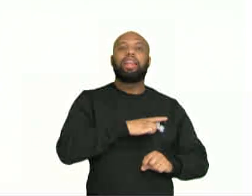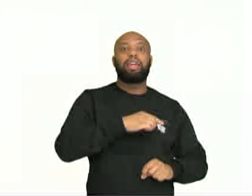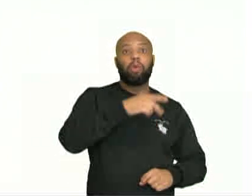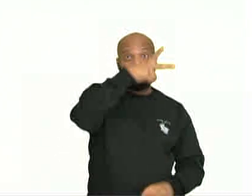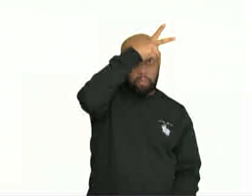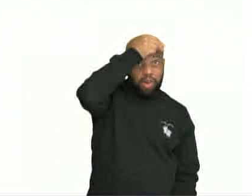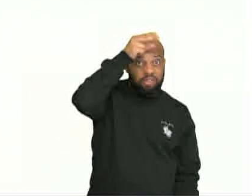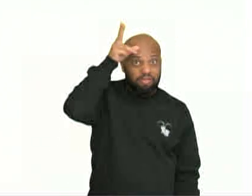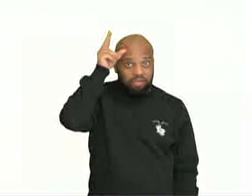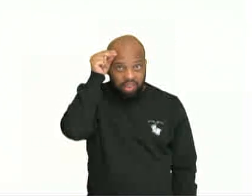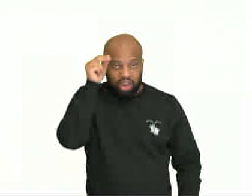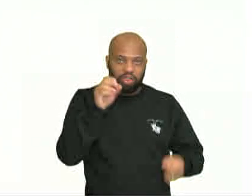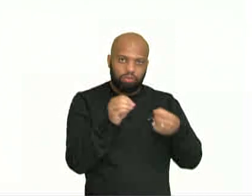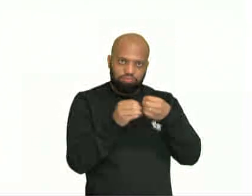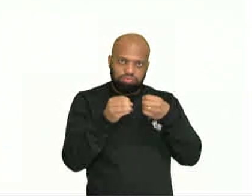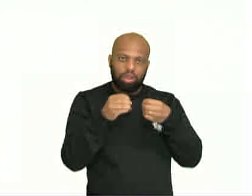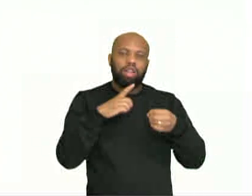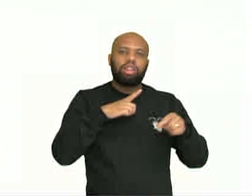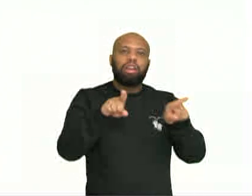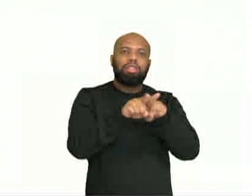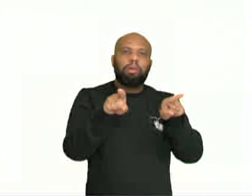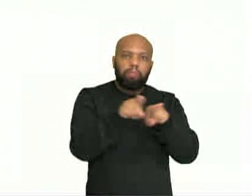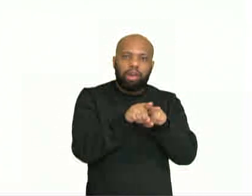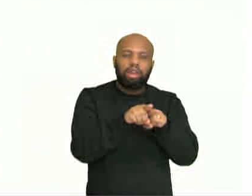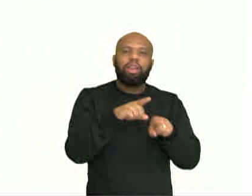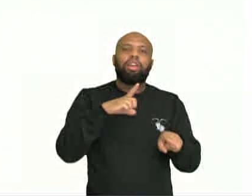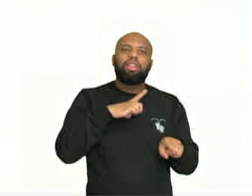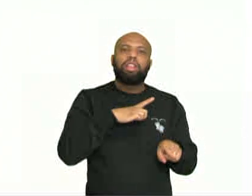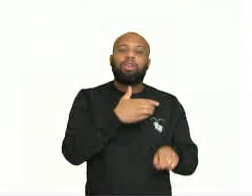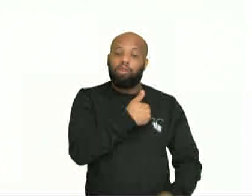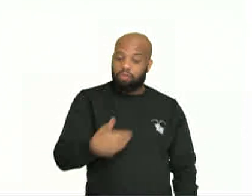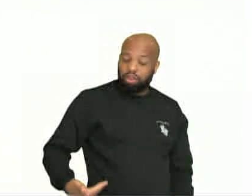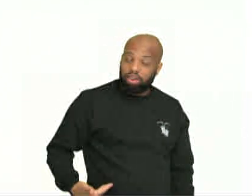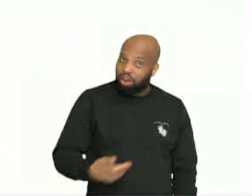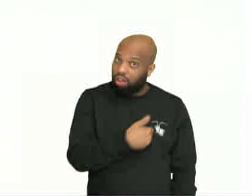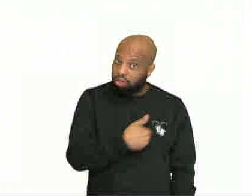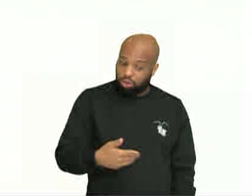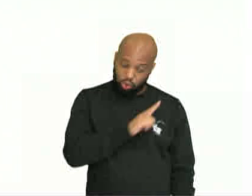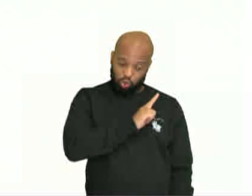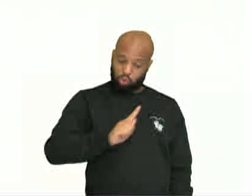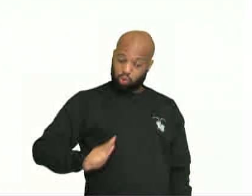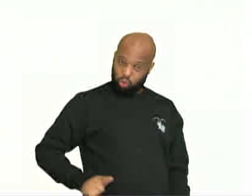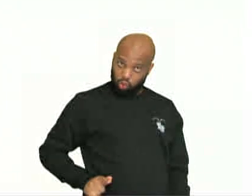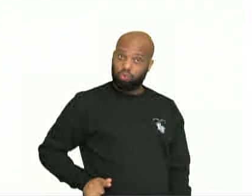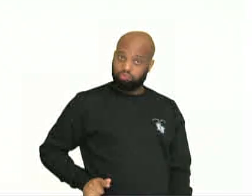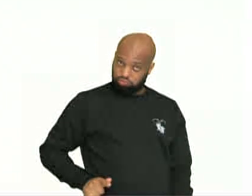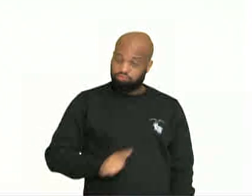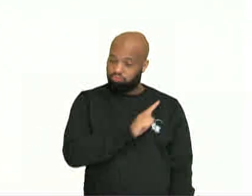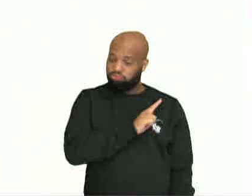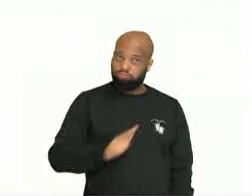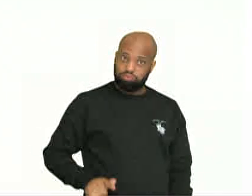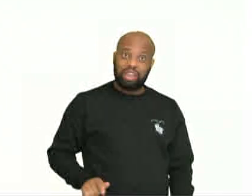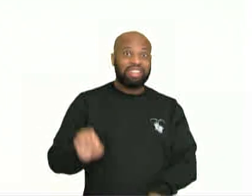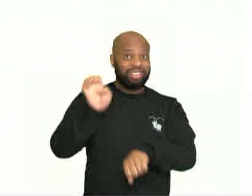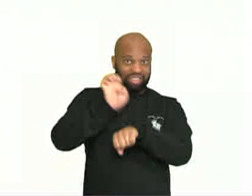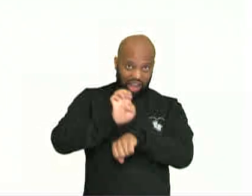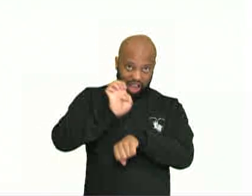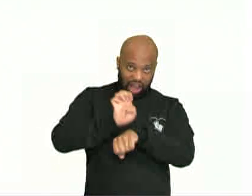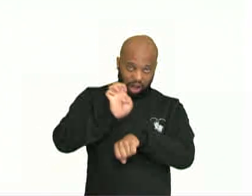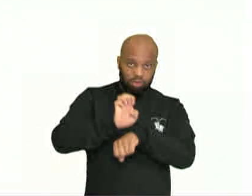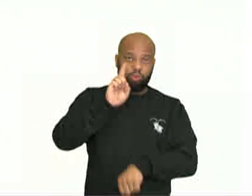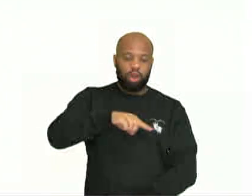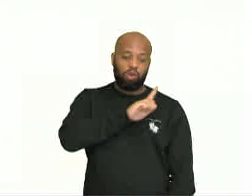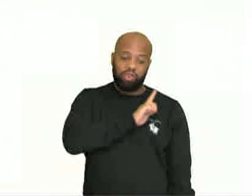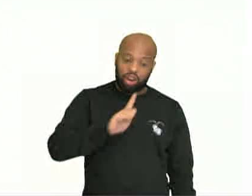prefeito, nós temos um poder executivo do governador, representado no governo do estado do Paraná, que é